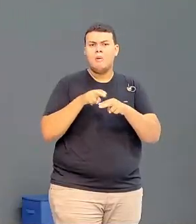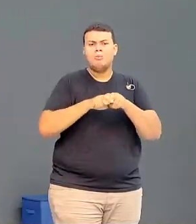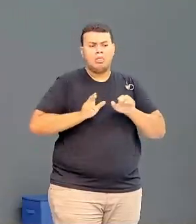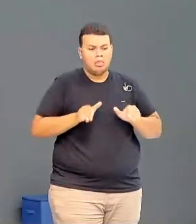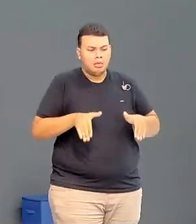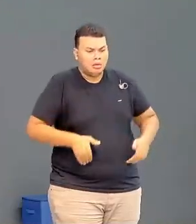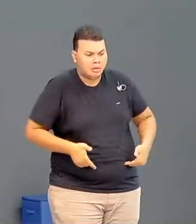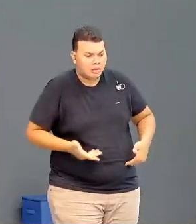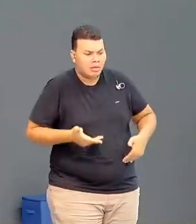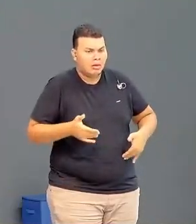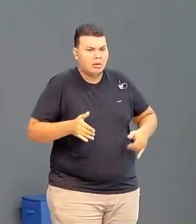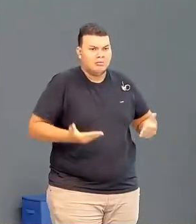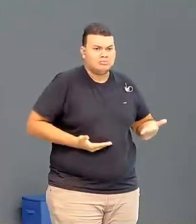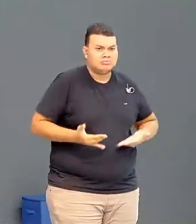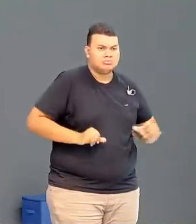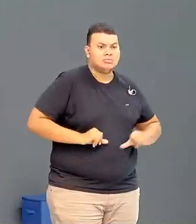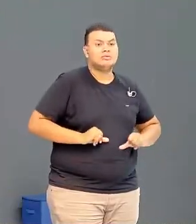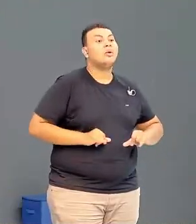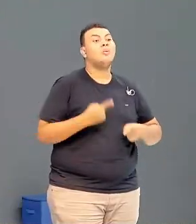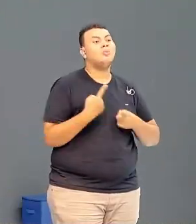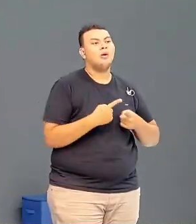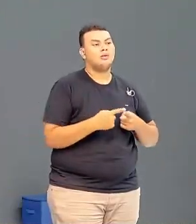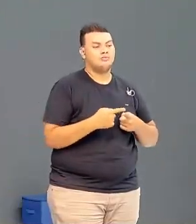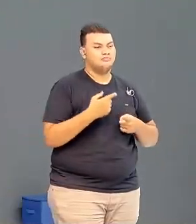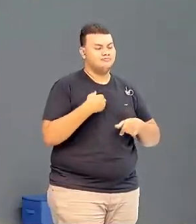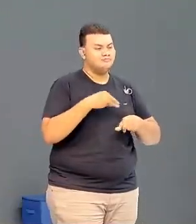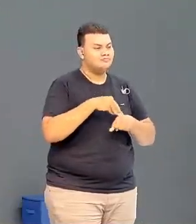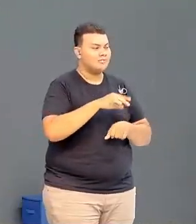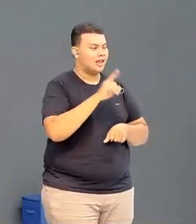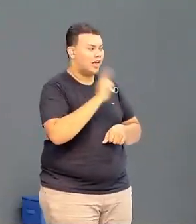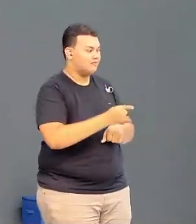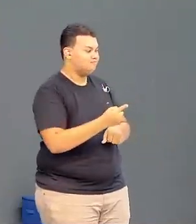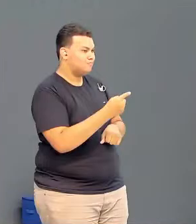vou te dizer como. Astúcia.